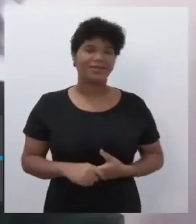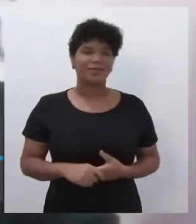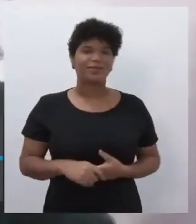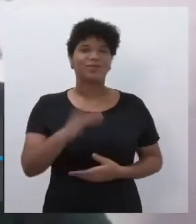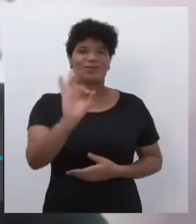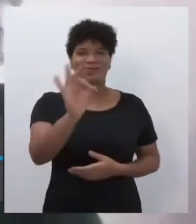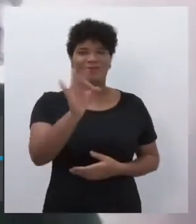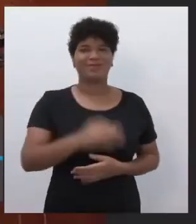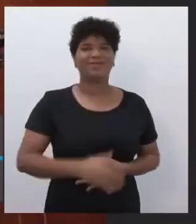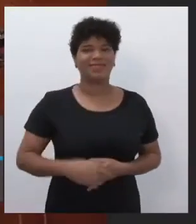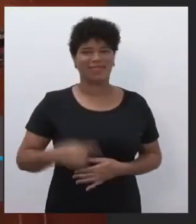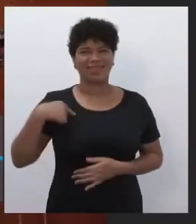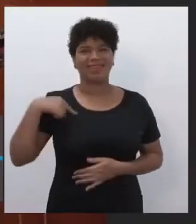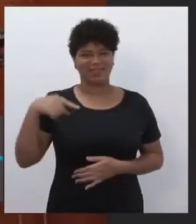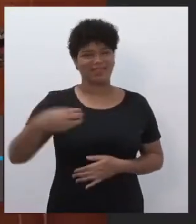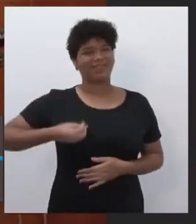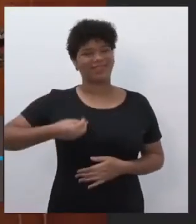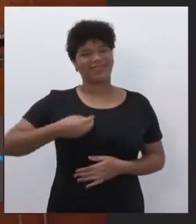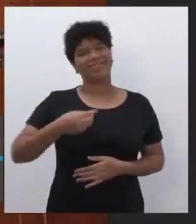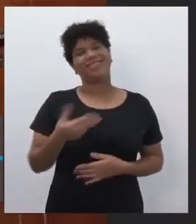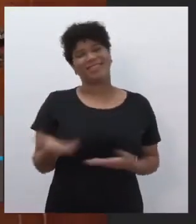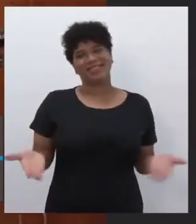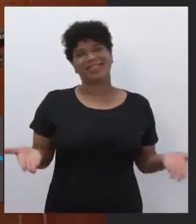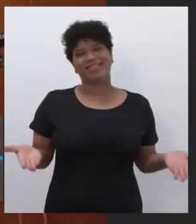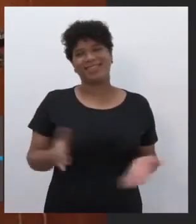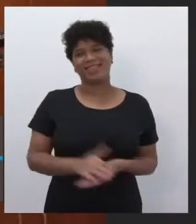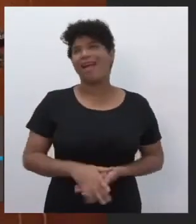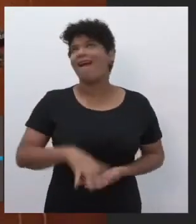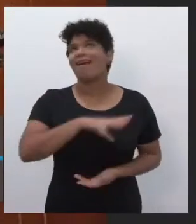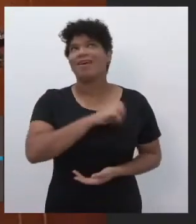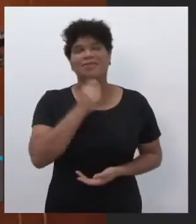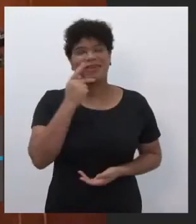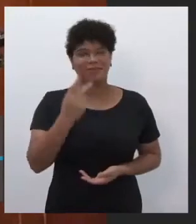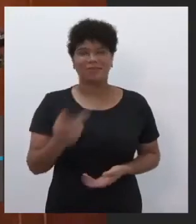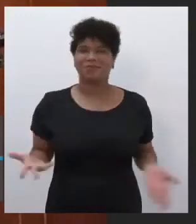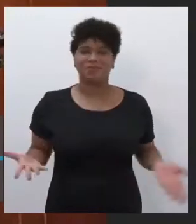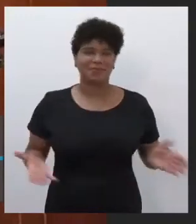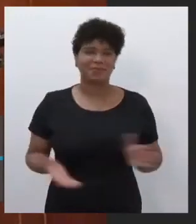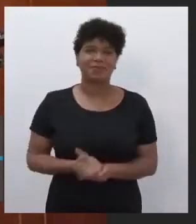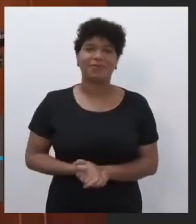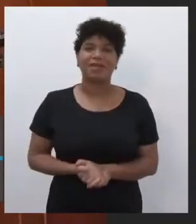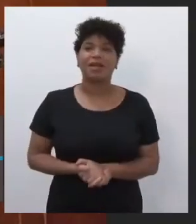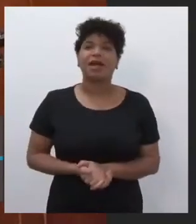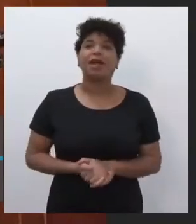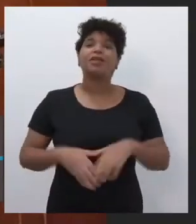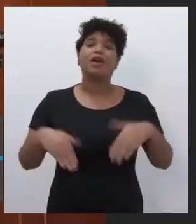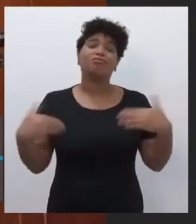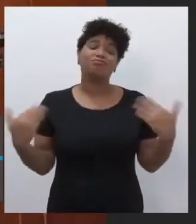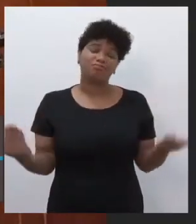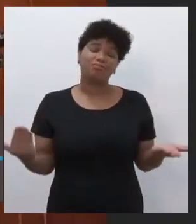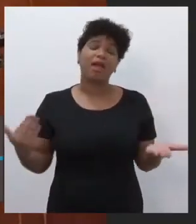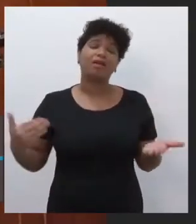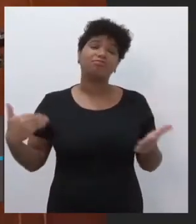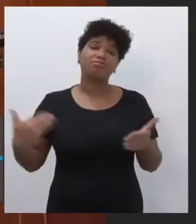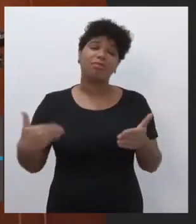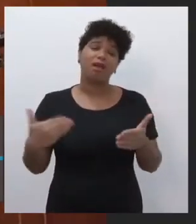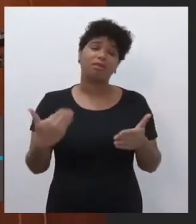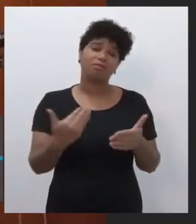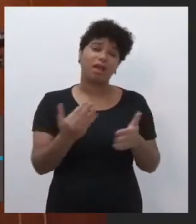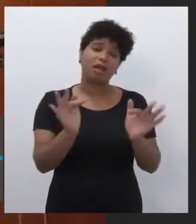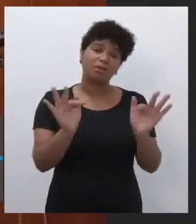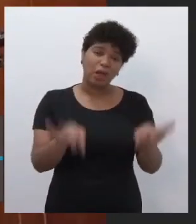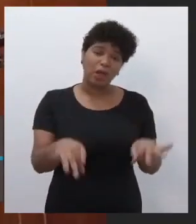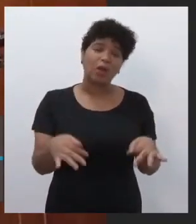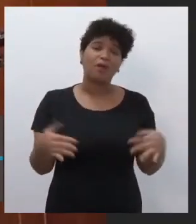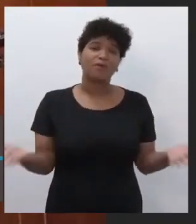Mais um pouquinho, Lu. Como sempre, adoro falar. E aí, pessoal, infelizmente a gente já está caminhando para o fim